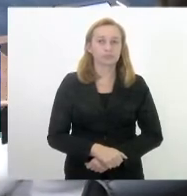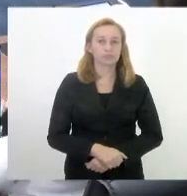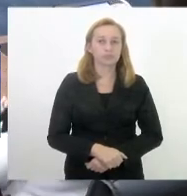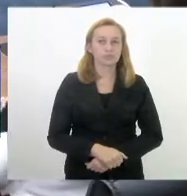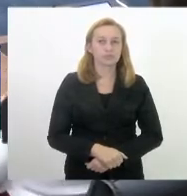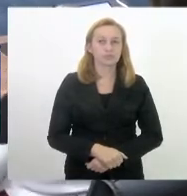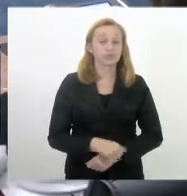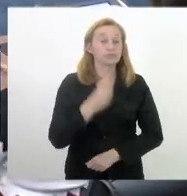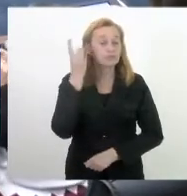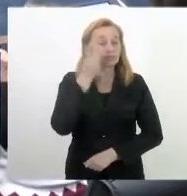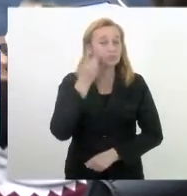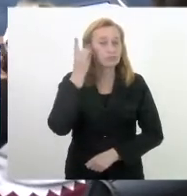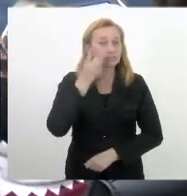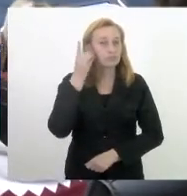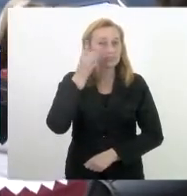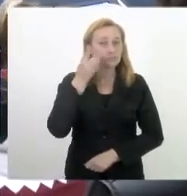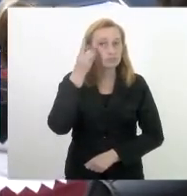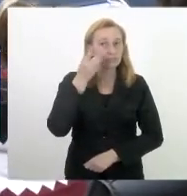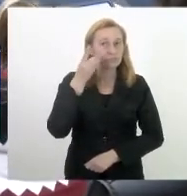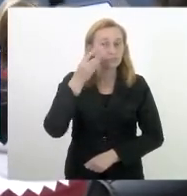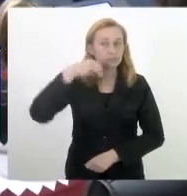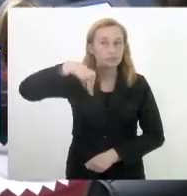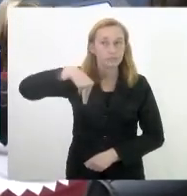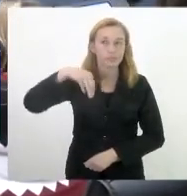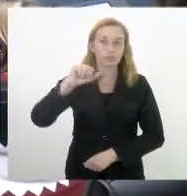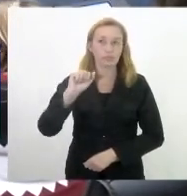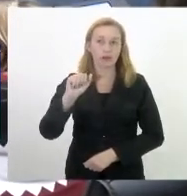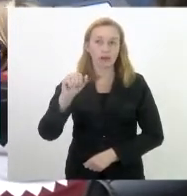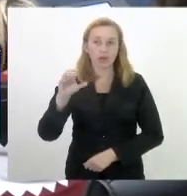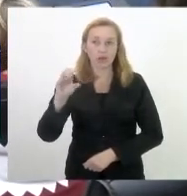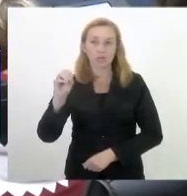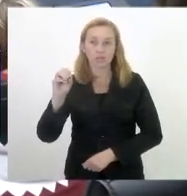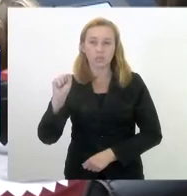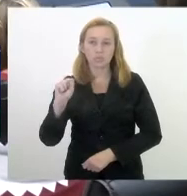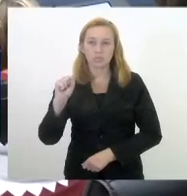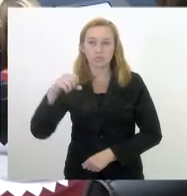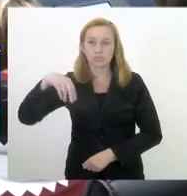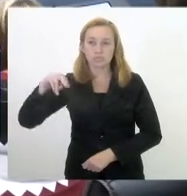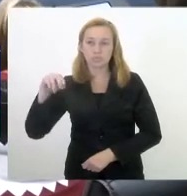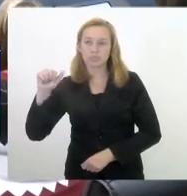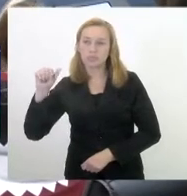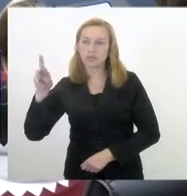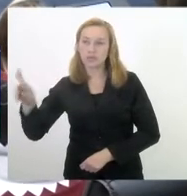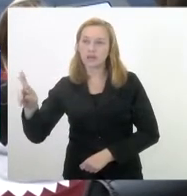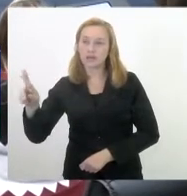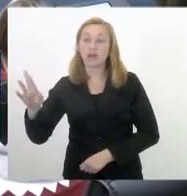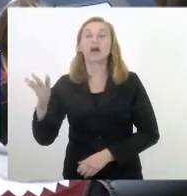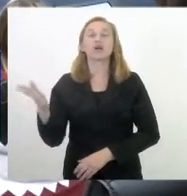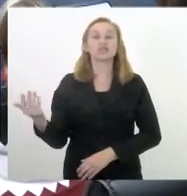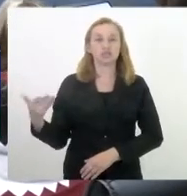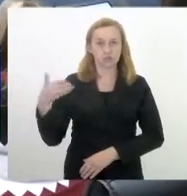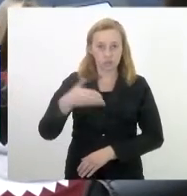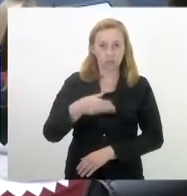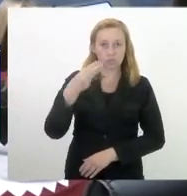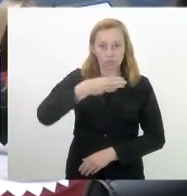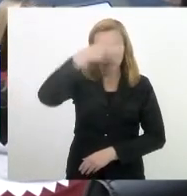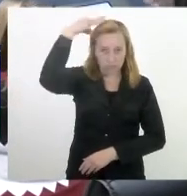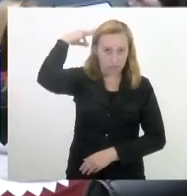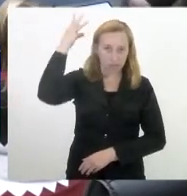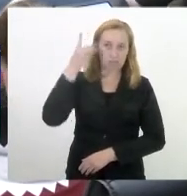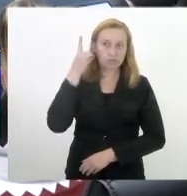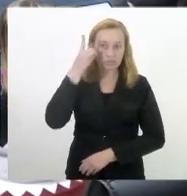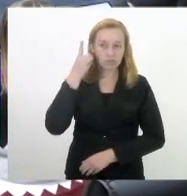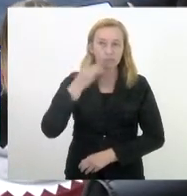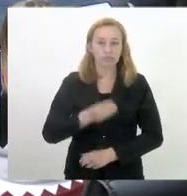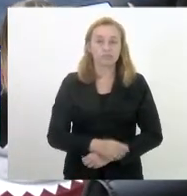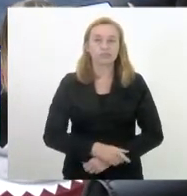Aberto. Deputado Marcos Miller. Ok, deputado presidente chegando, Márcio.